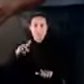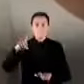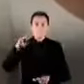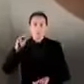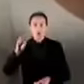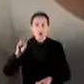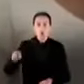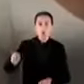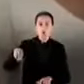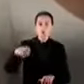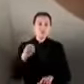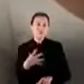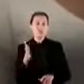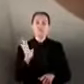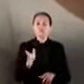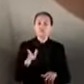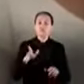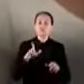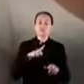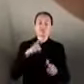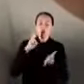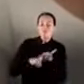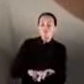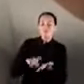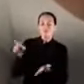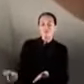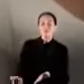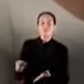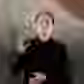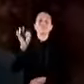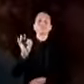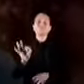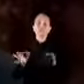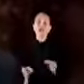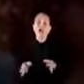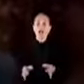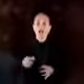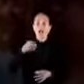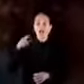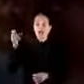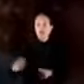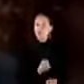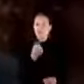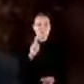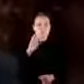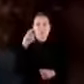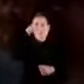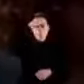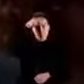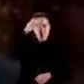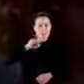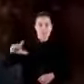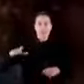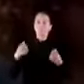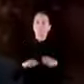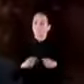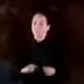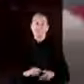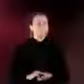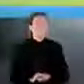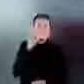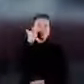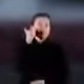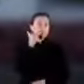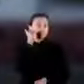propaganda. Se o PROCON fosse mesmo bom, já deveria ter multado ele. Com certeza, Duarte não é o prefeito que São Luís precisa.